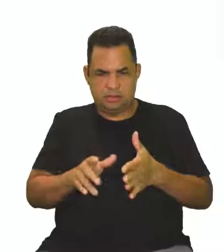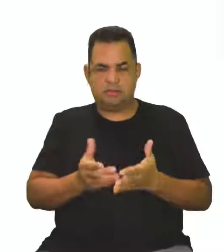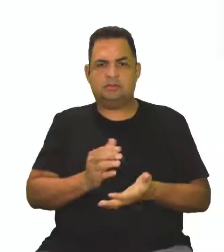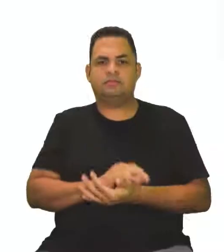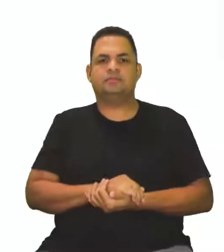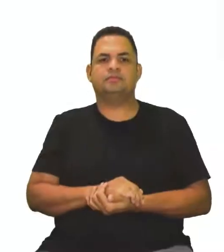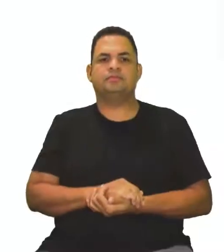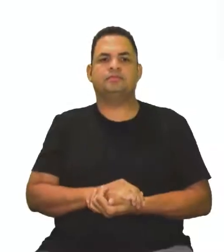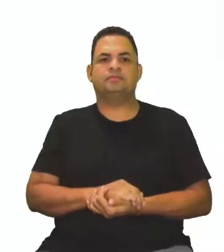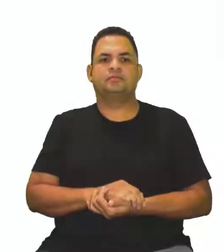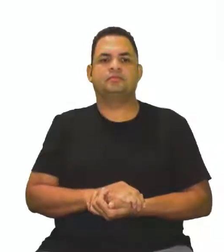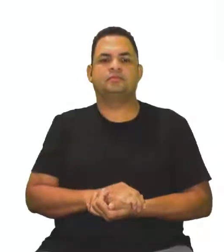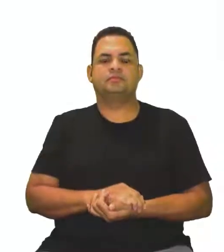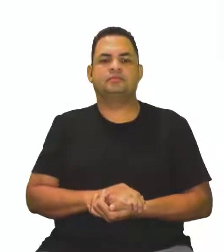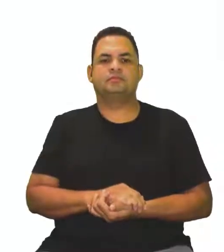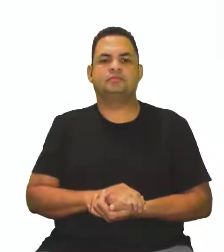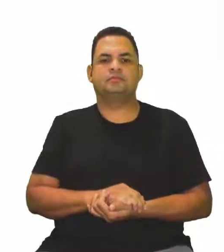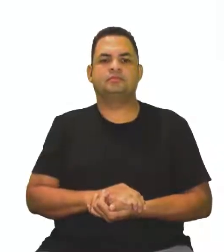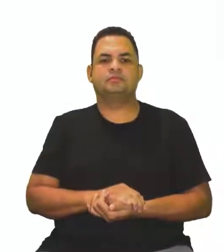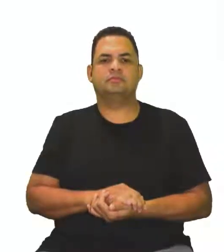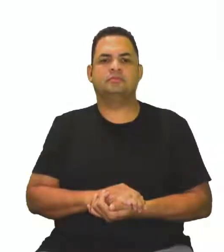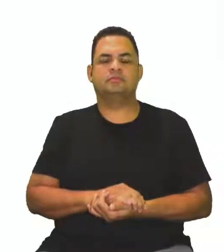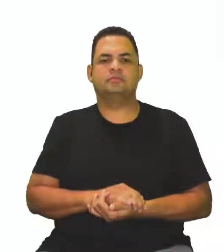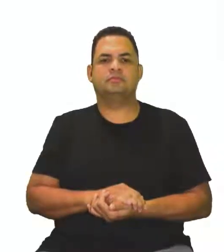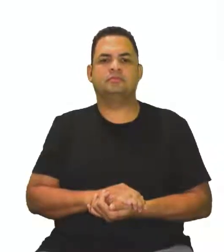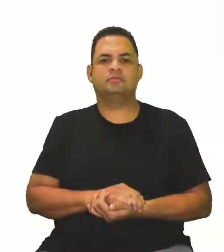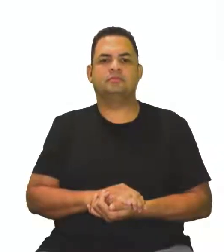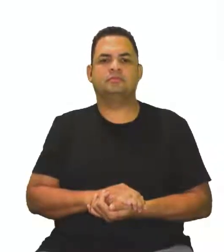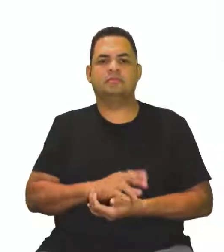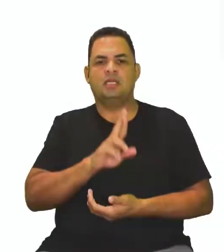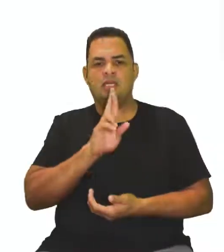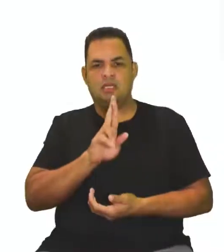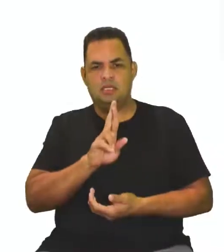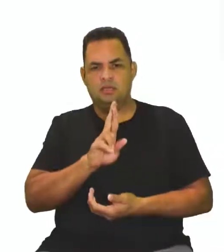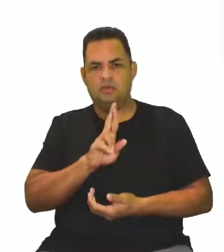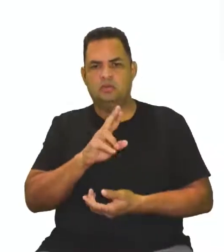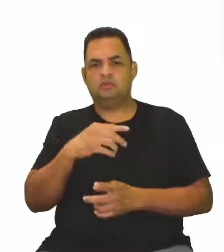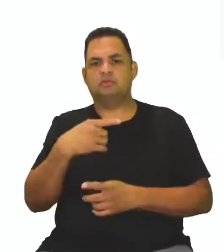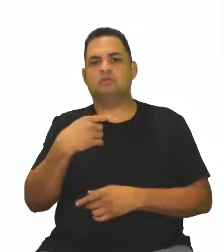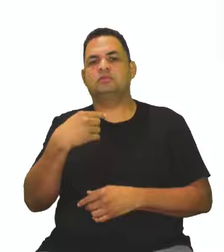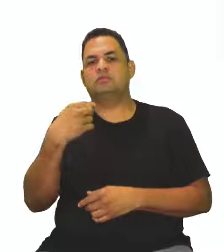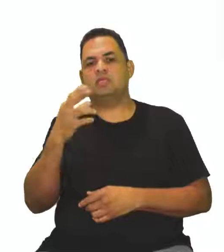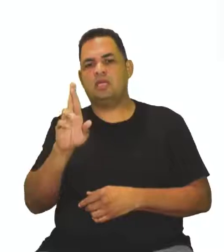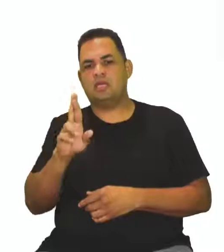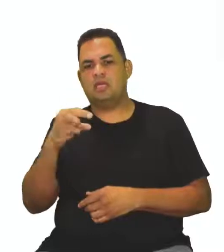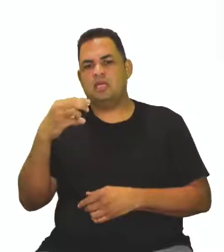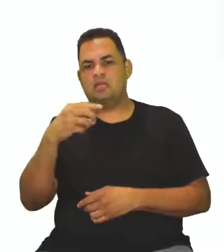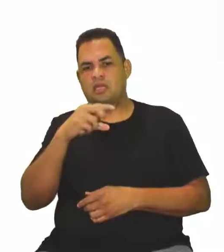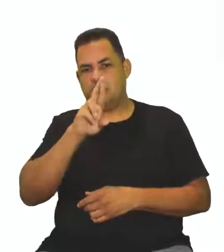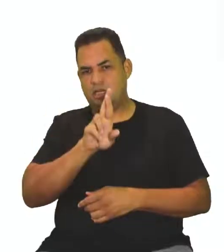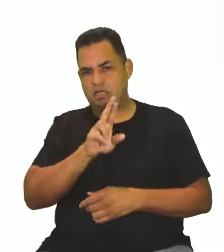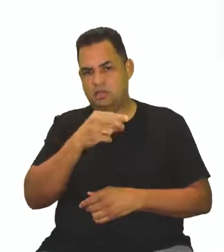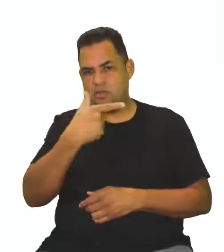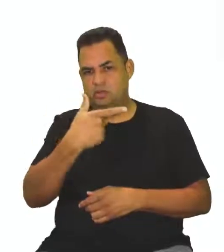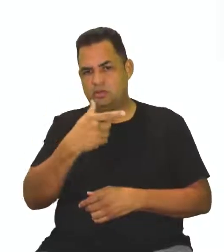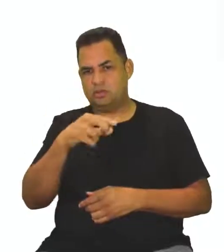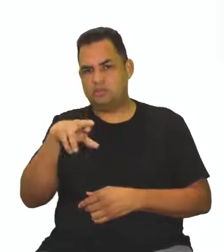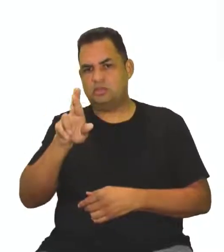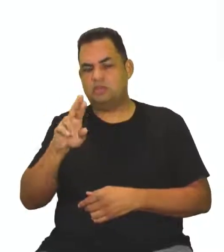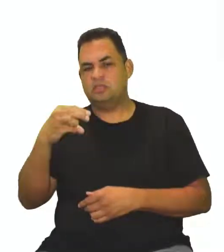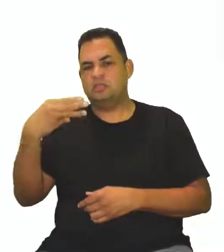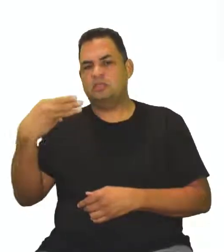Então tá aqui, ó. Quem é que vai ser resolvido primeiro? R2 com R3. Como é que eu faço aí a